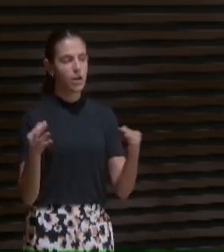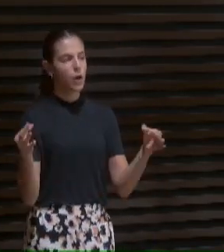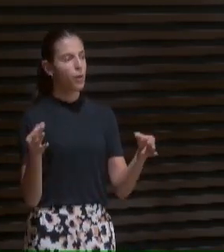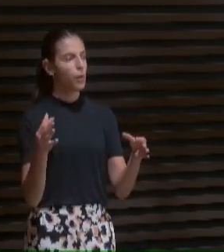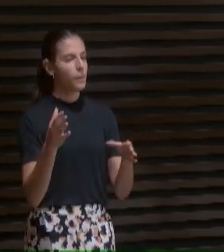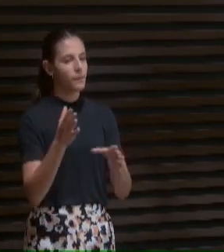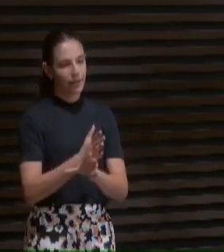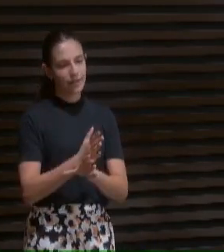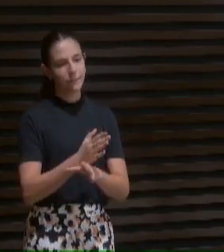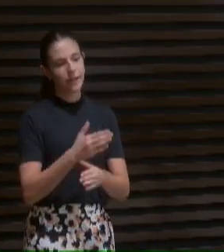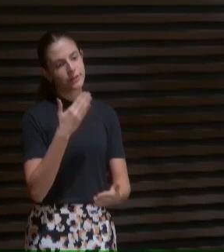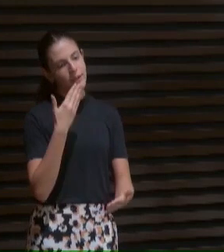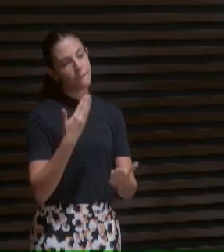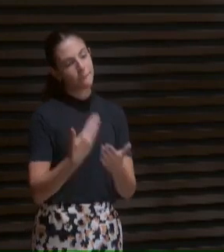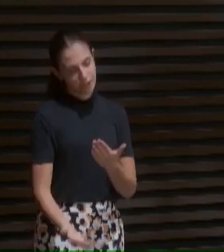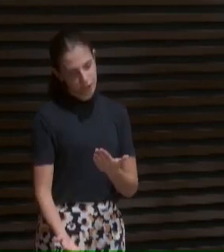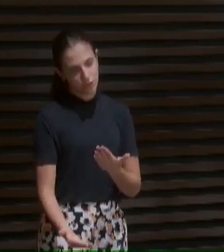completamente perdidos,